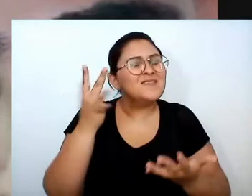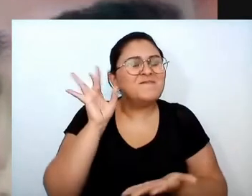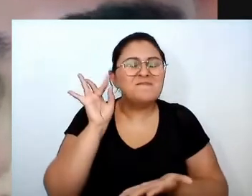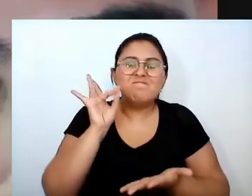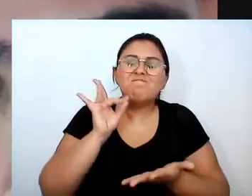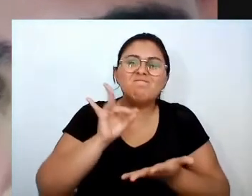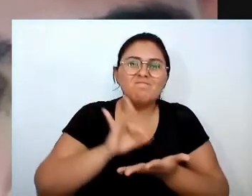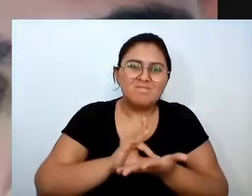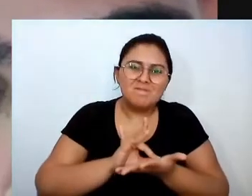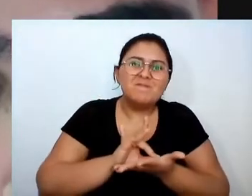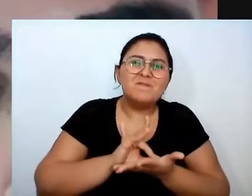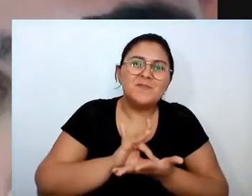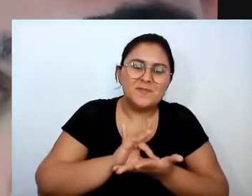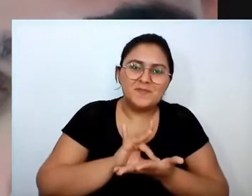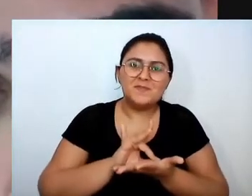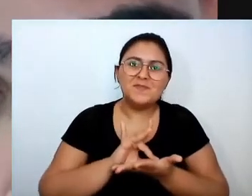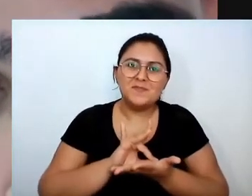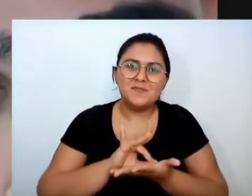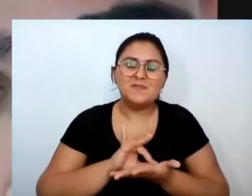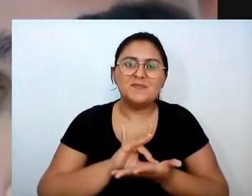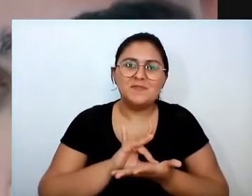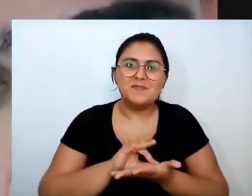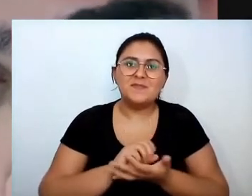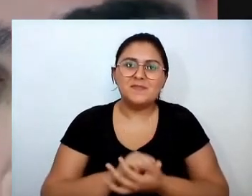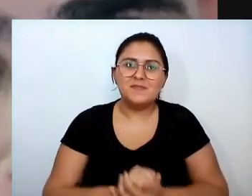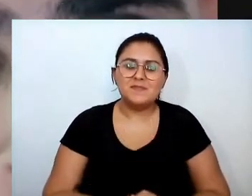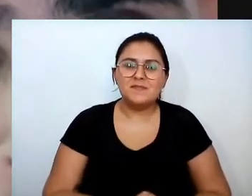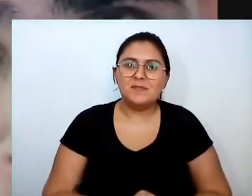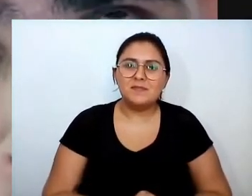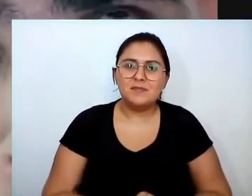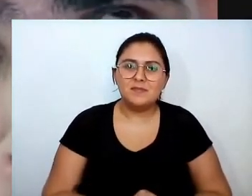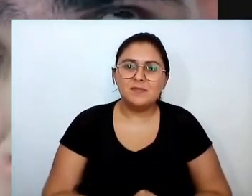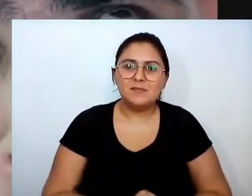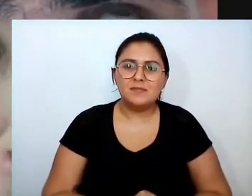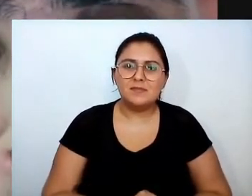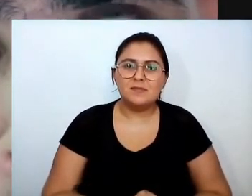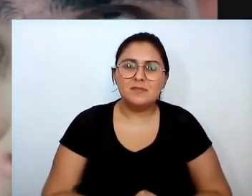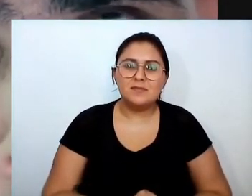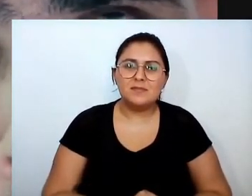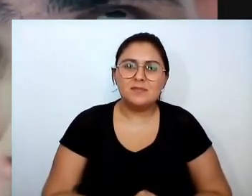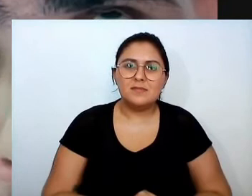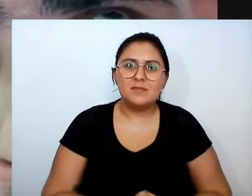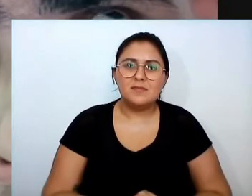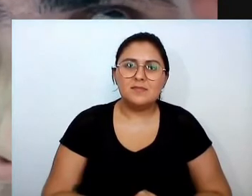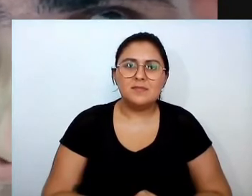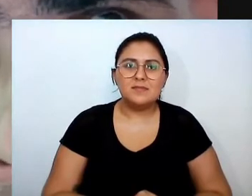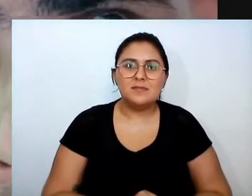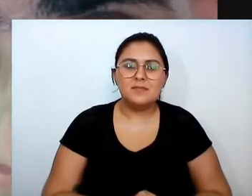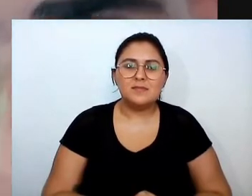eu agradeço mesmo, de coração. Cada dia bom, vem irmão. construindo